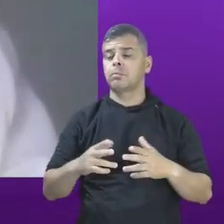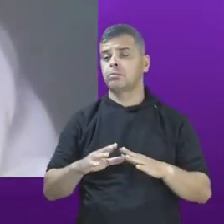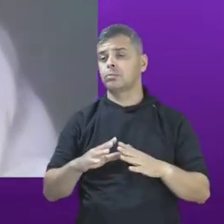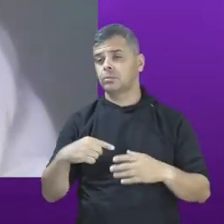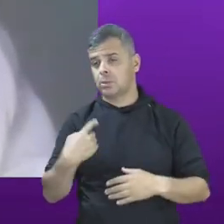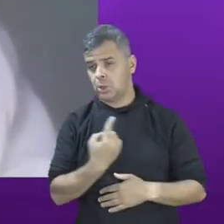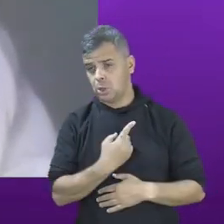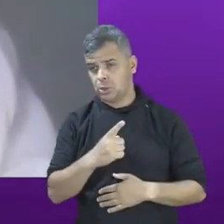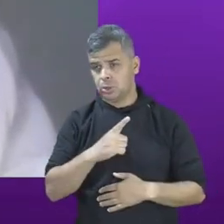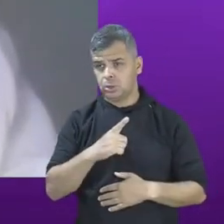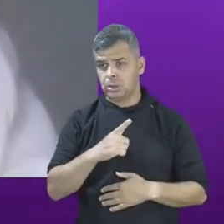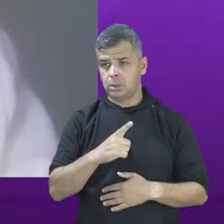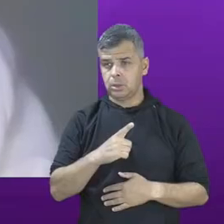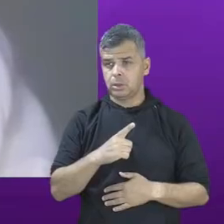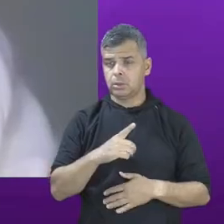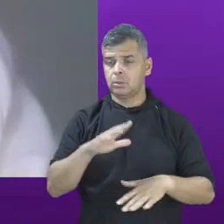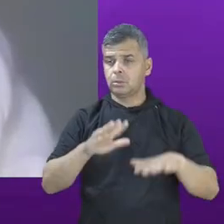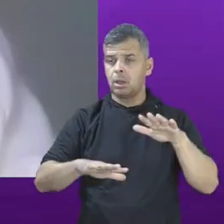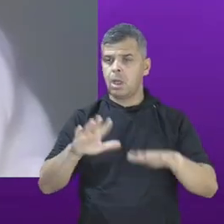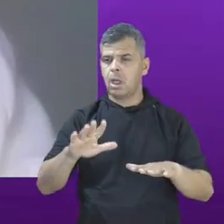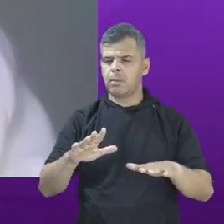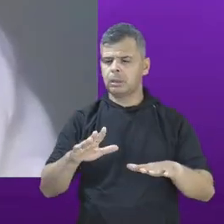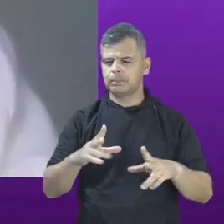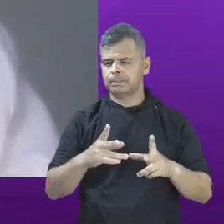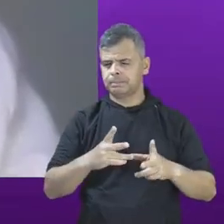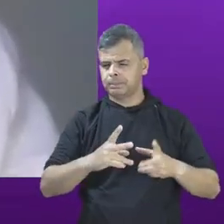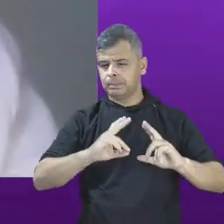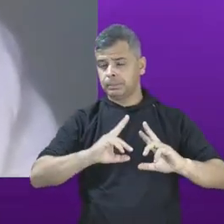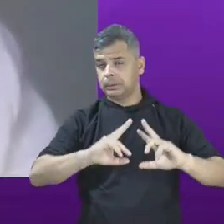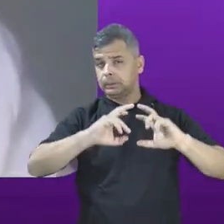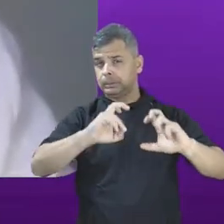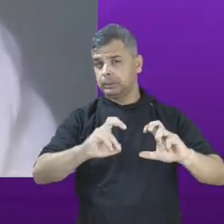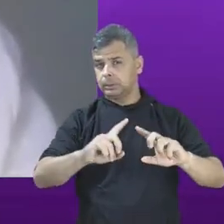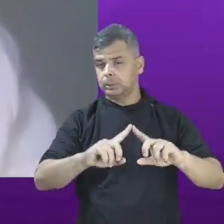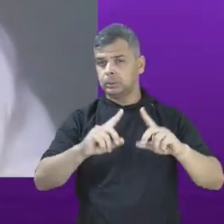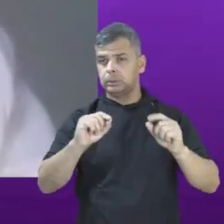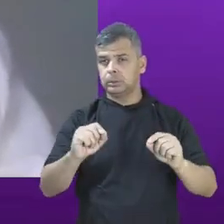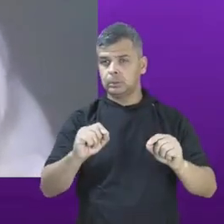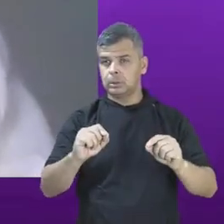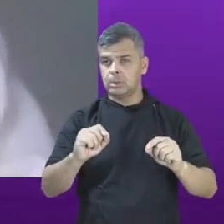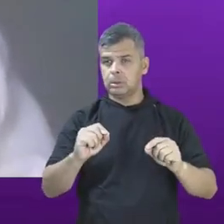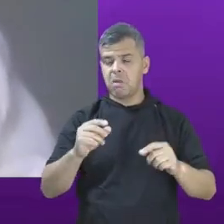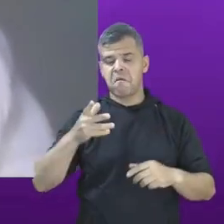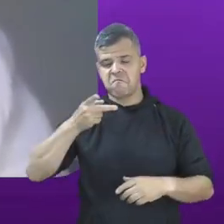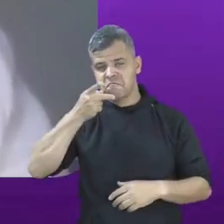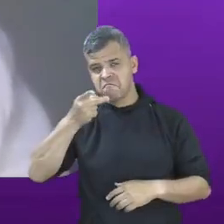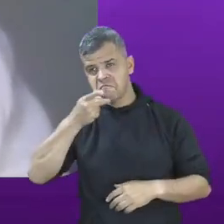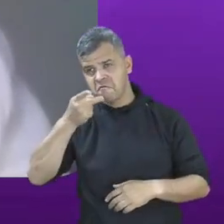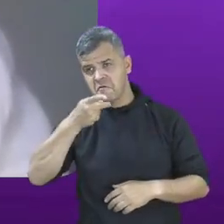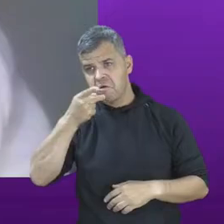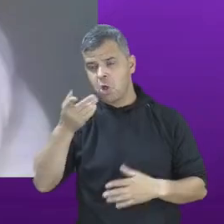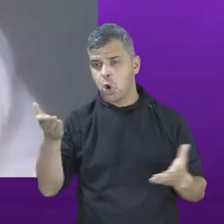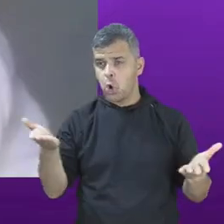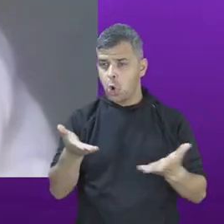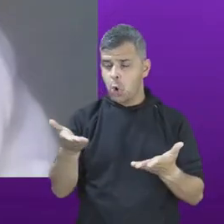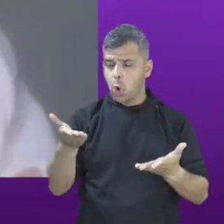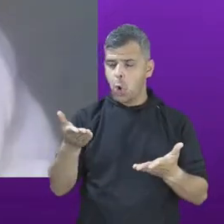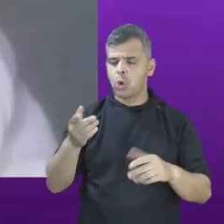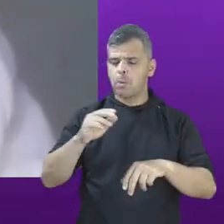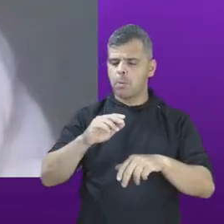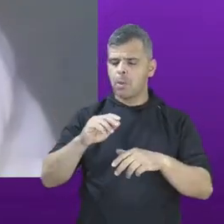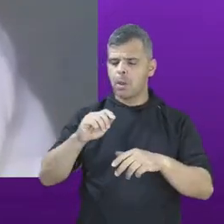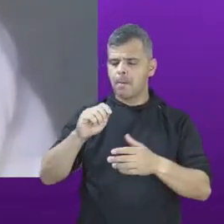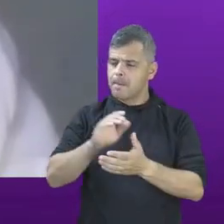a gente tenha, às vezes, a impressão de que se fala mais hoje sobre o racismo,